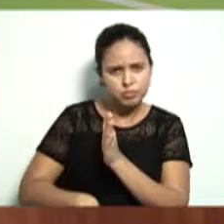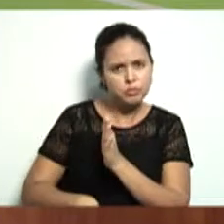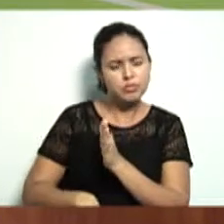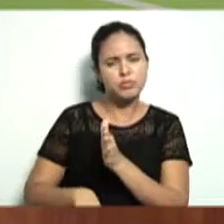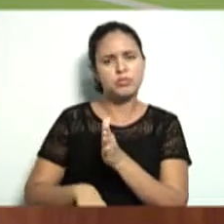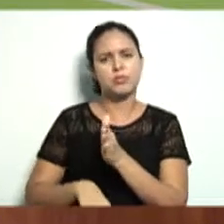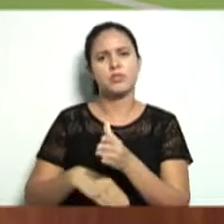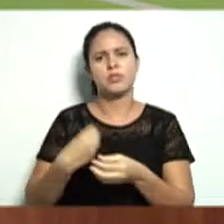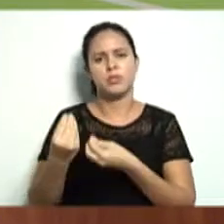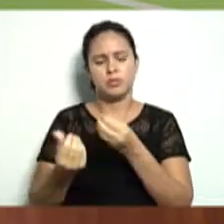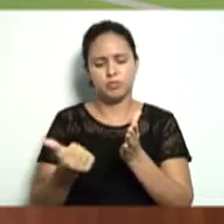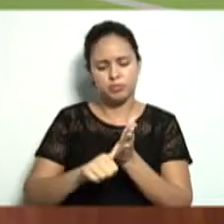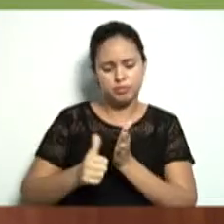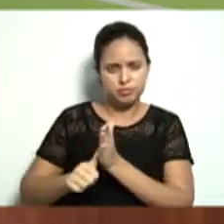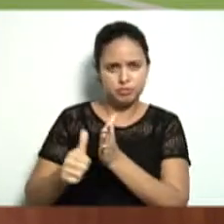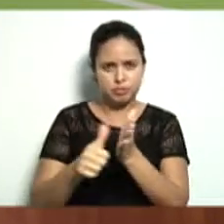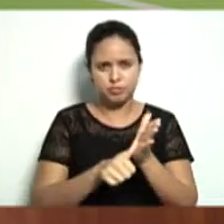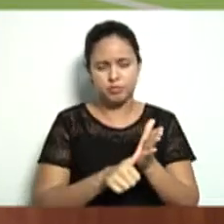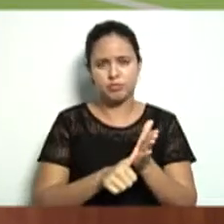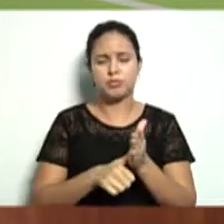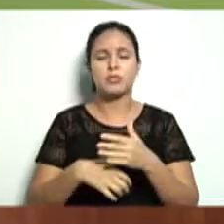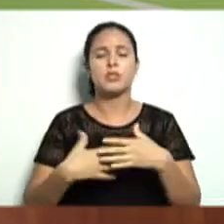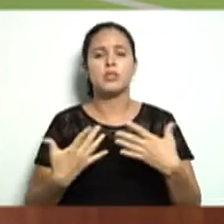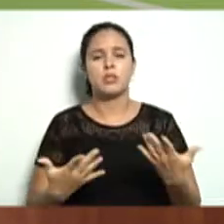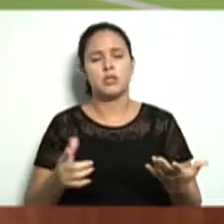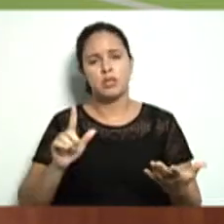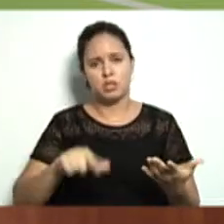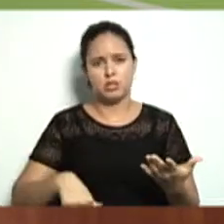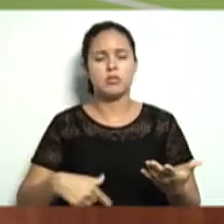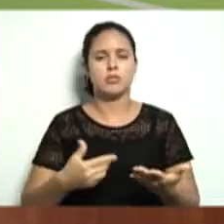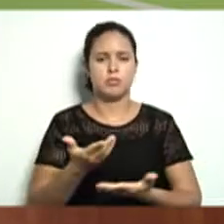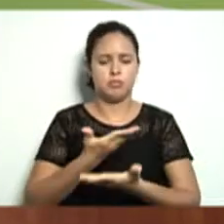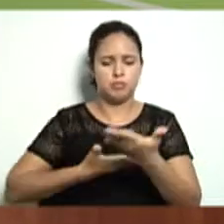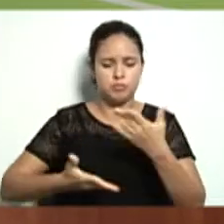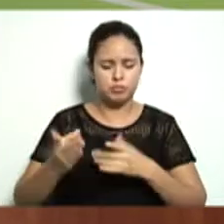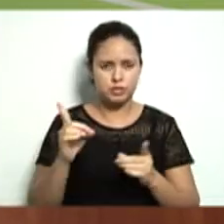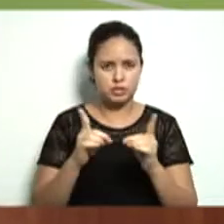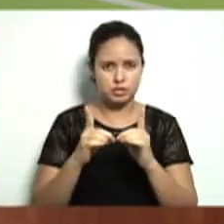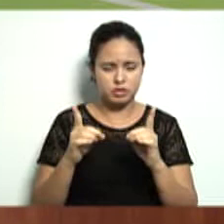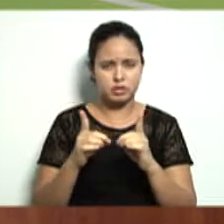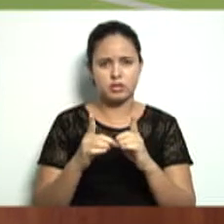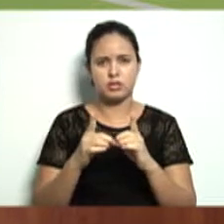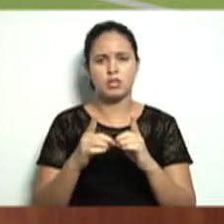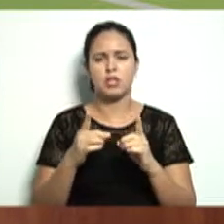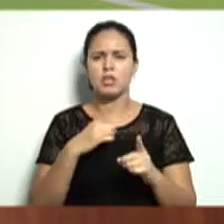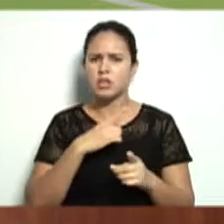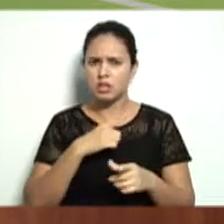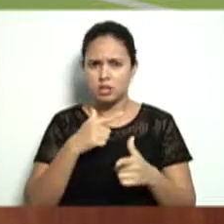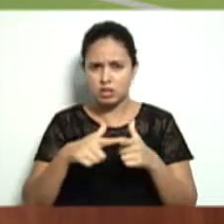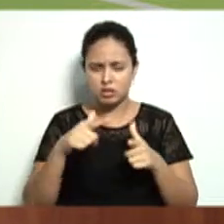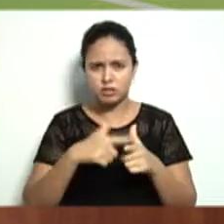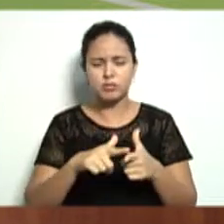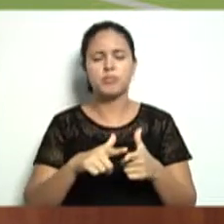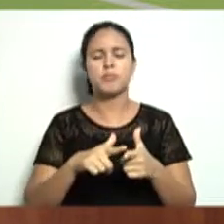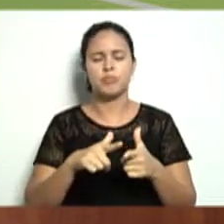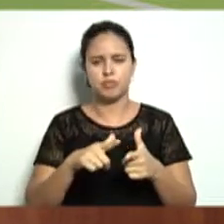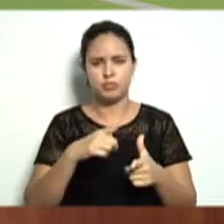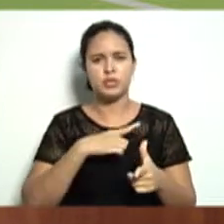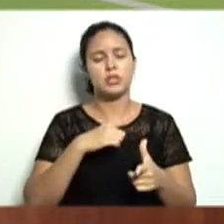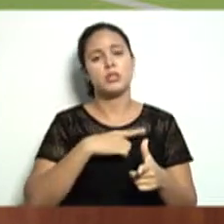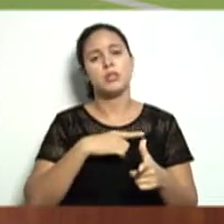cooperados. E isso tudo a gente traz uma dinâmica aí. Existem problemas? Existem, mas